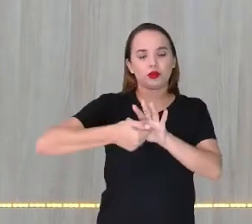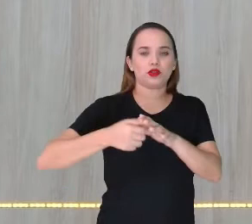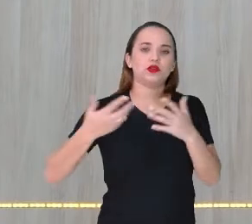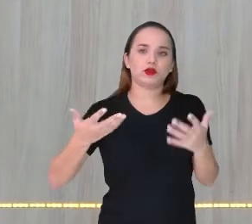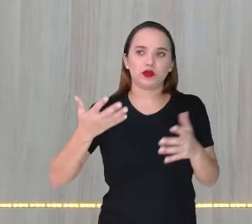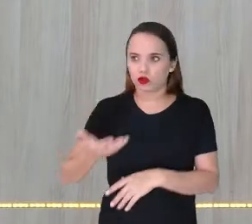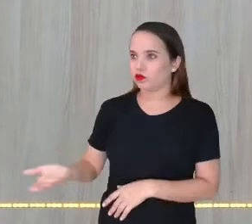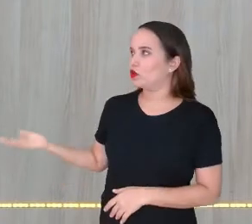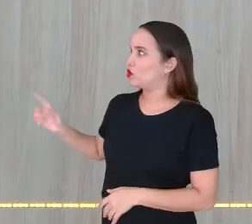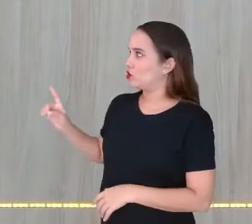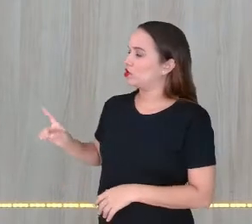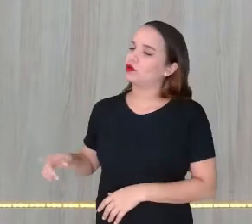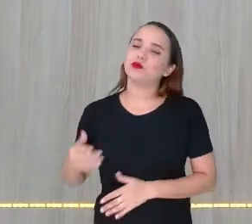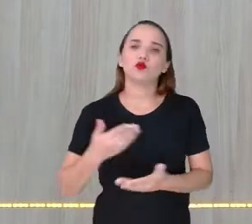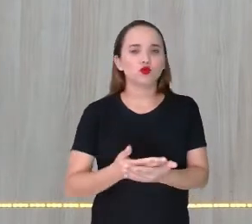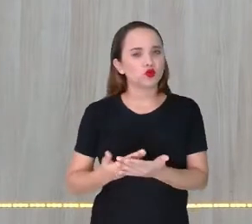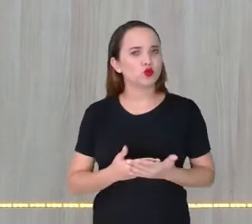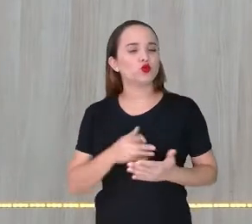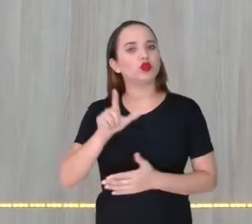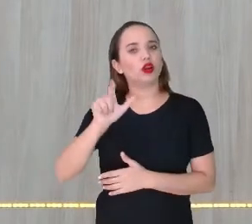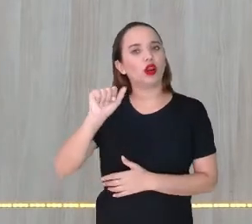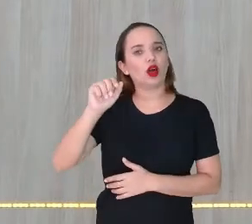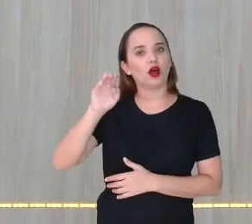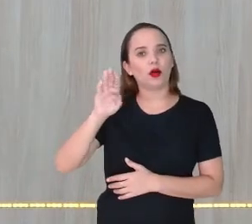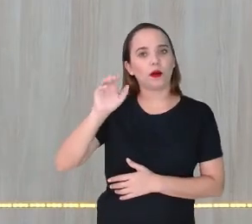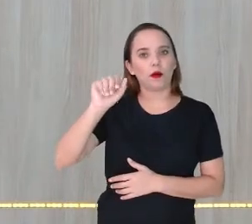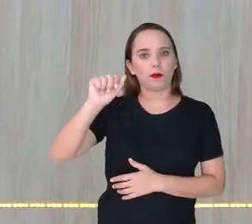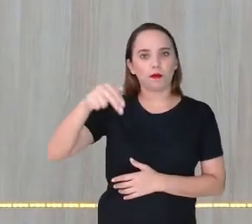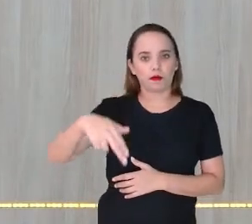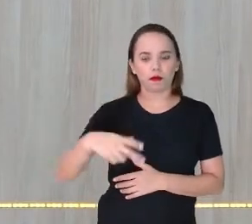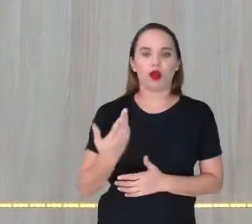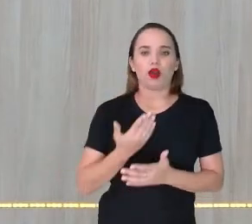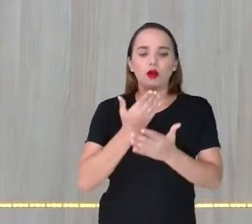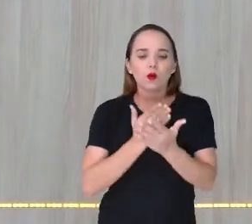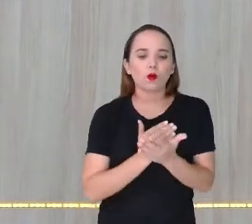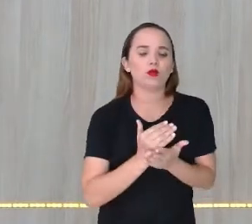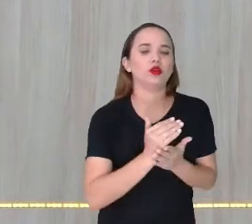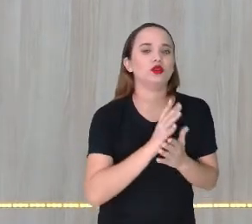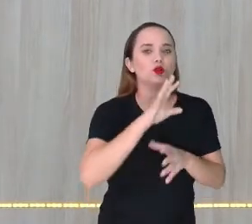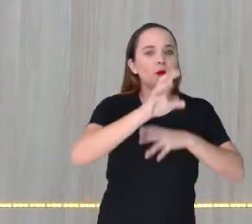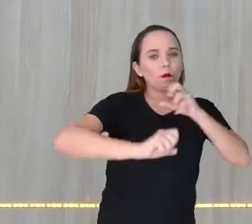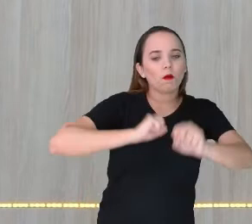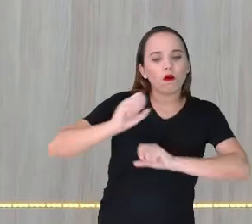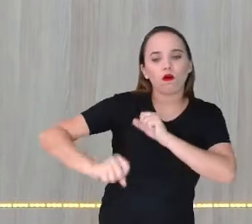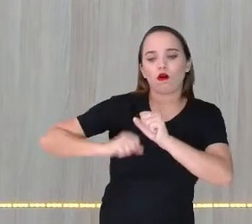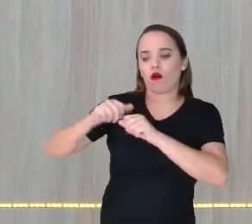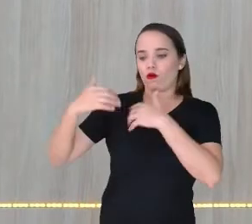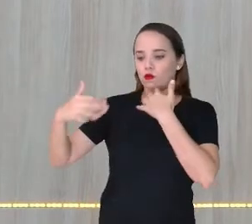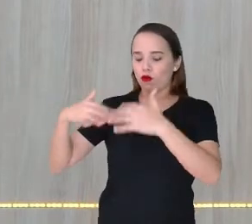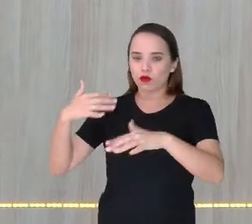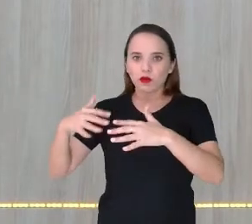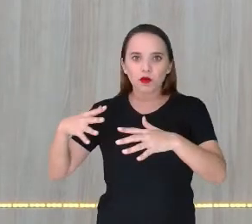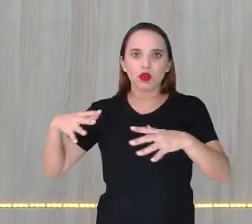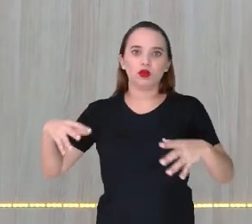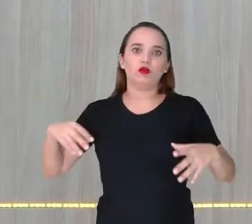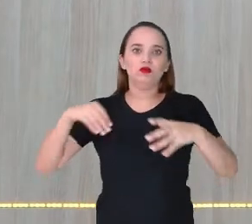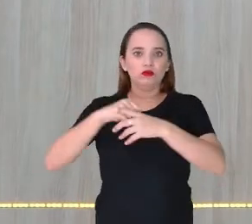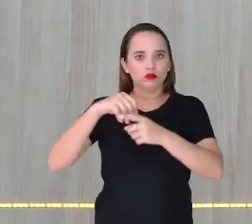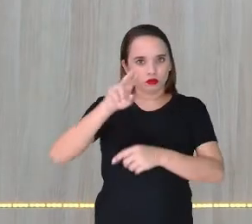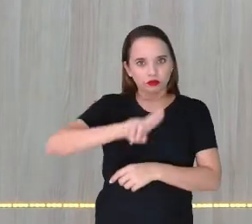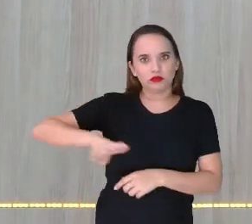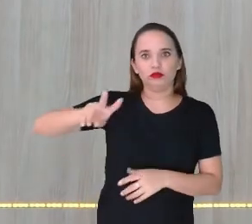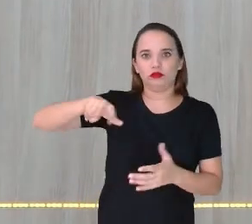desses estudos de Laban que as pessoas conseguiram pegar esses movimentos e colocar dentro da